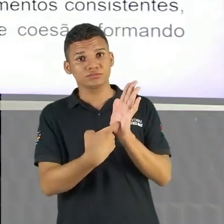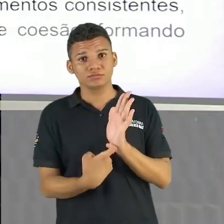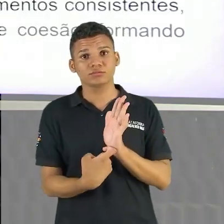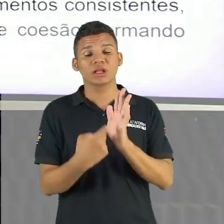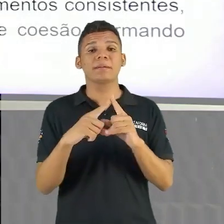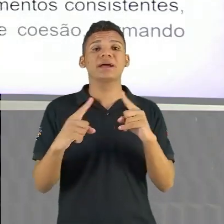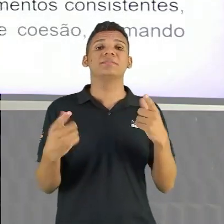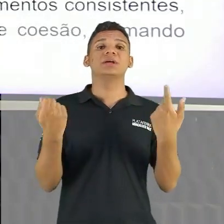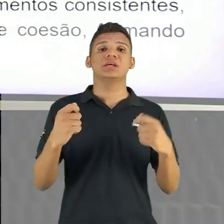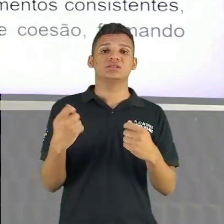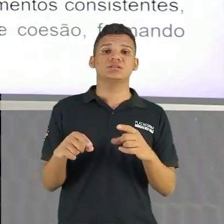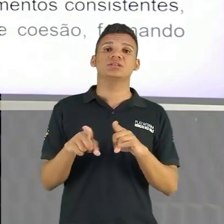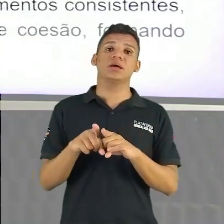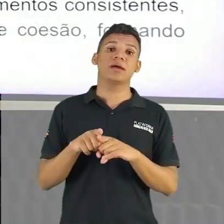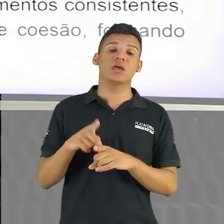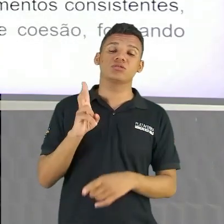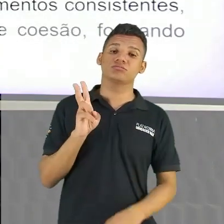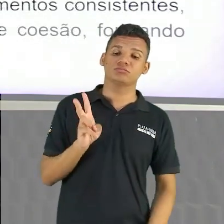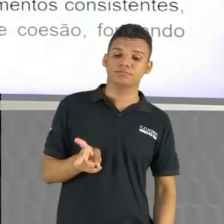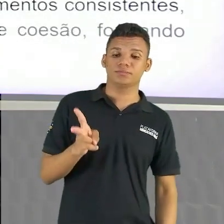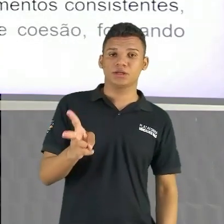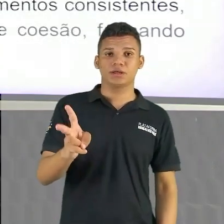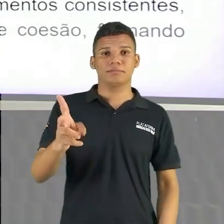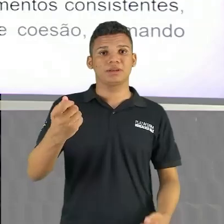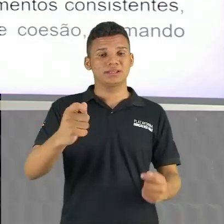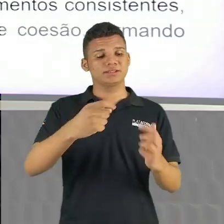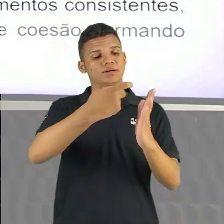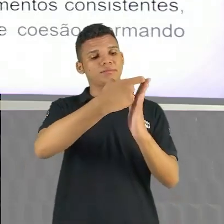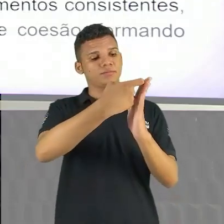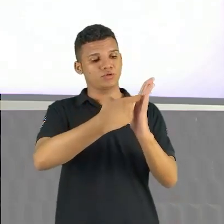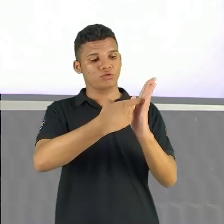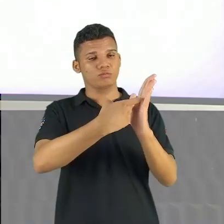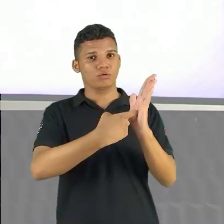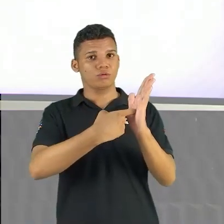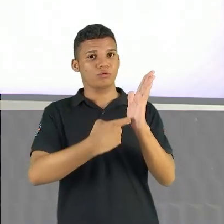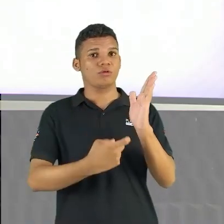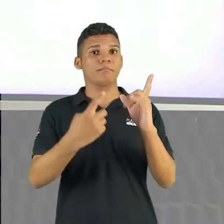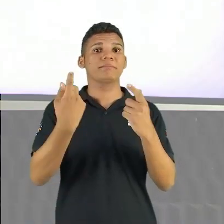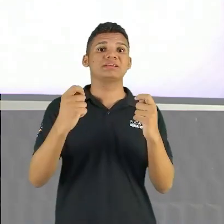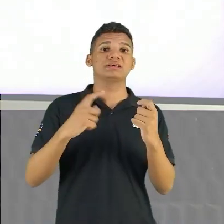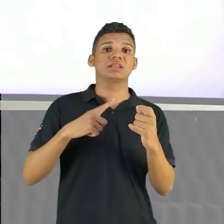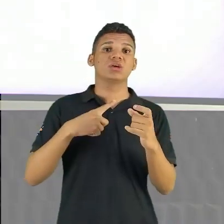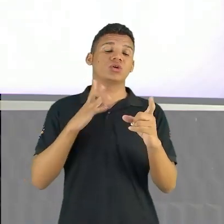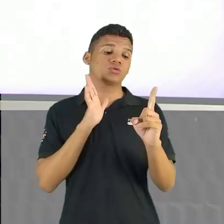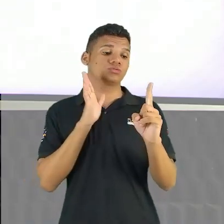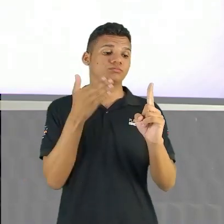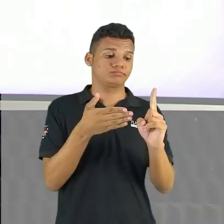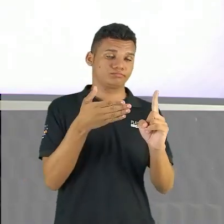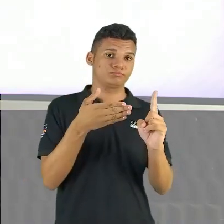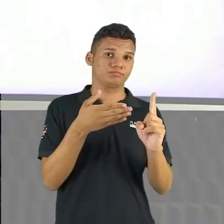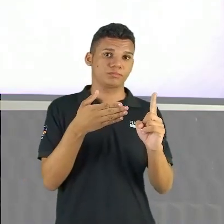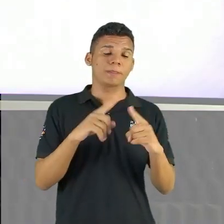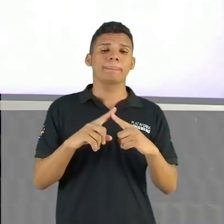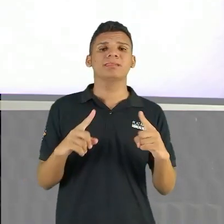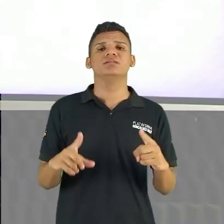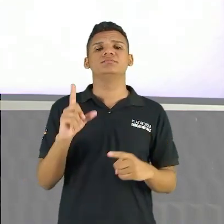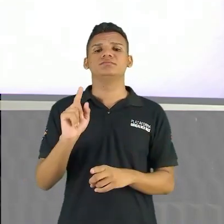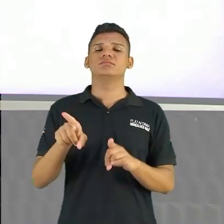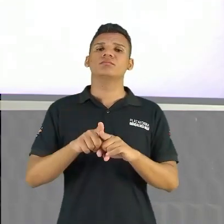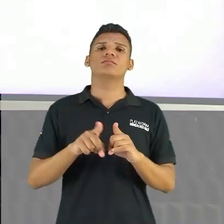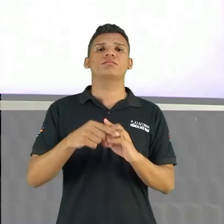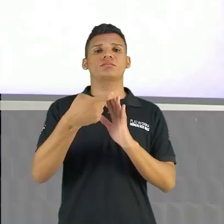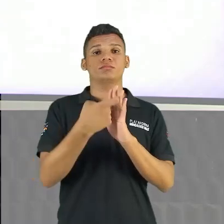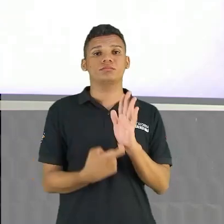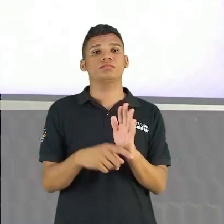ele precisa de um contínuo de uma continuidade tudo bem de um sentido e aí esse texto também precisa